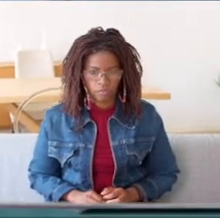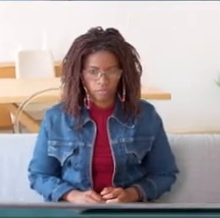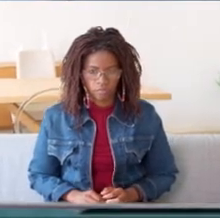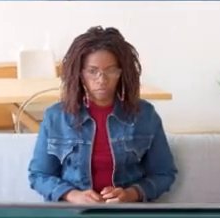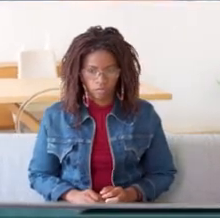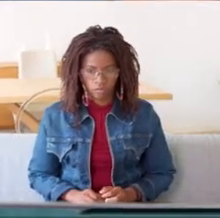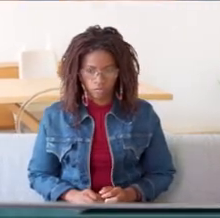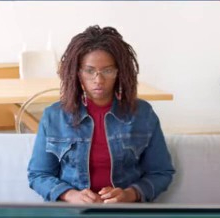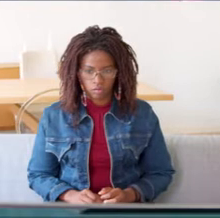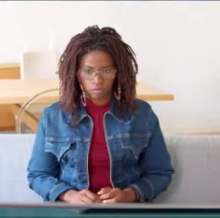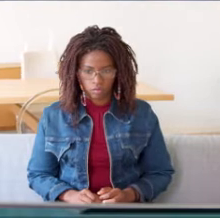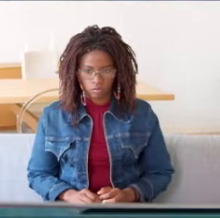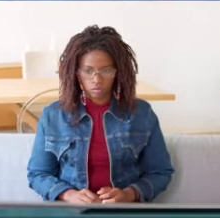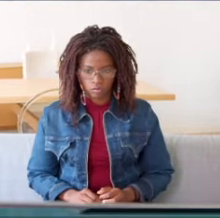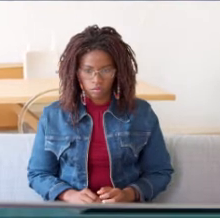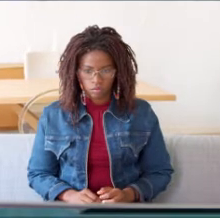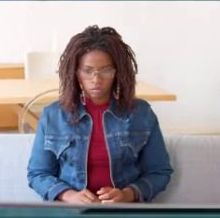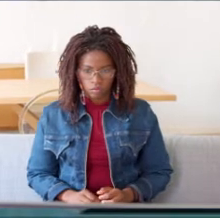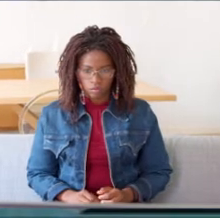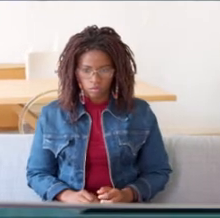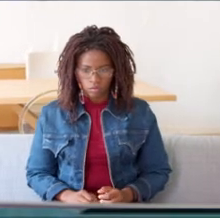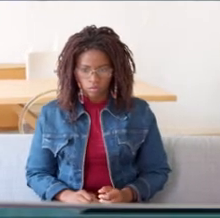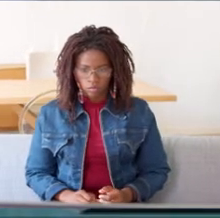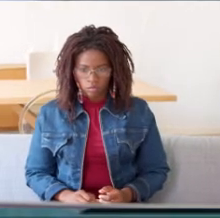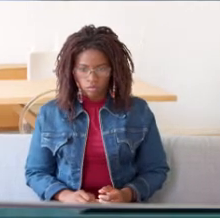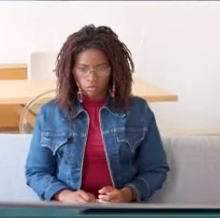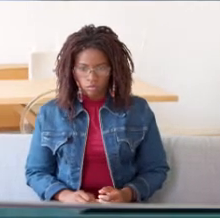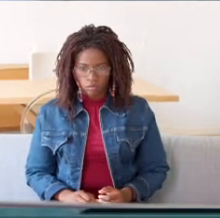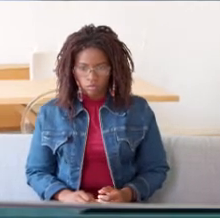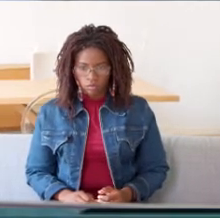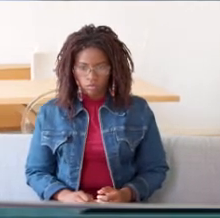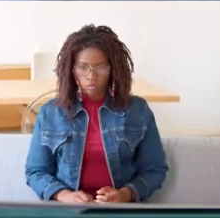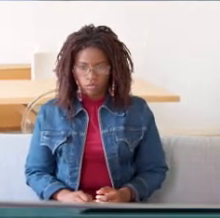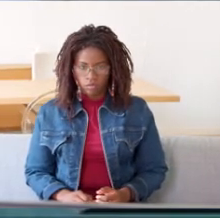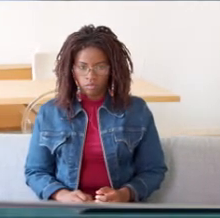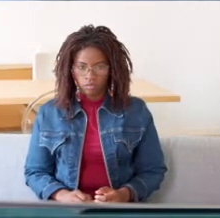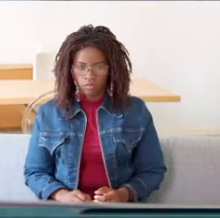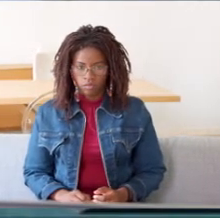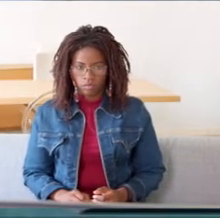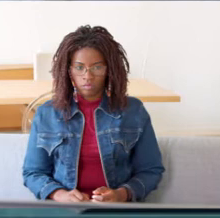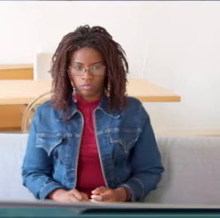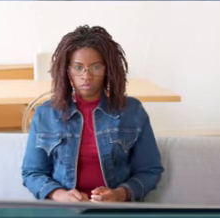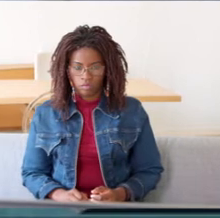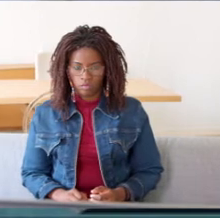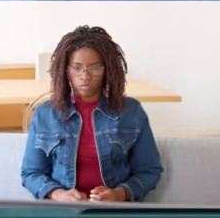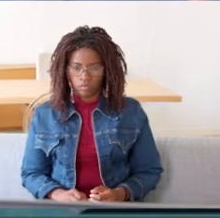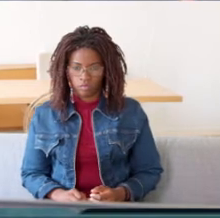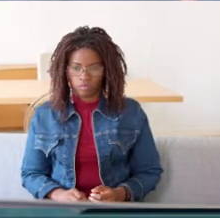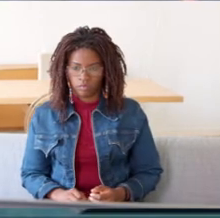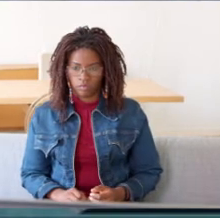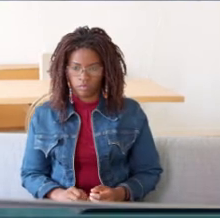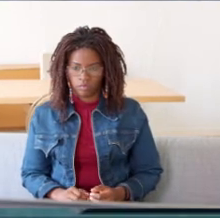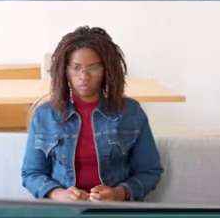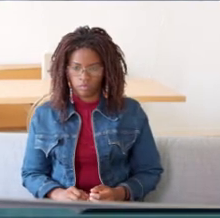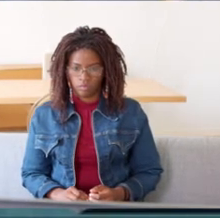ver mais diferente o cara Cristão é sensacional o carioca Play É algo maravilhoso é mesma coisa extremamente você Pior que os outros